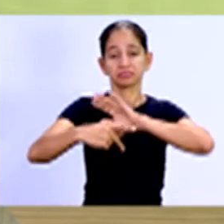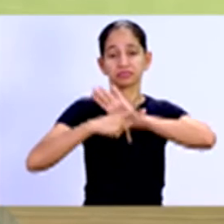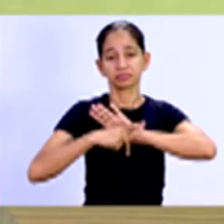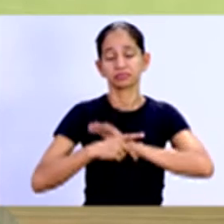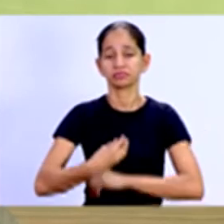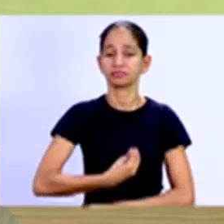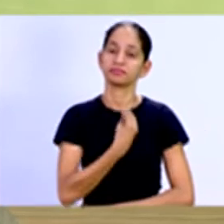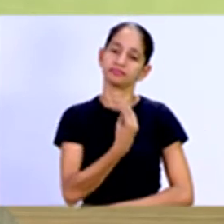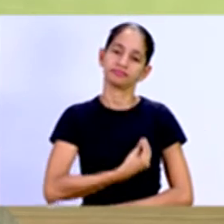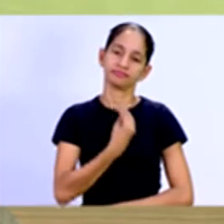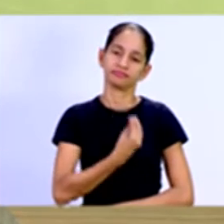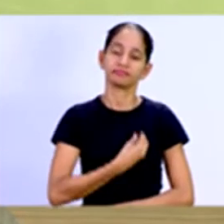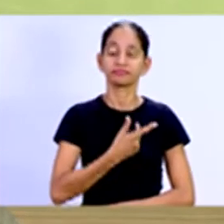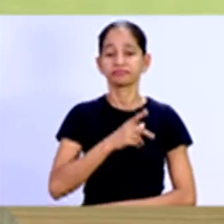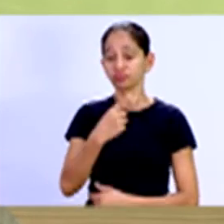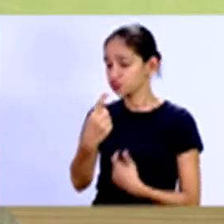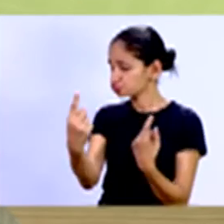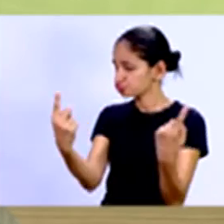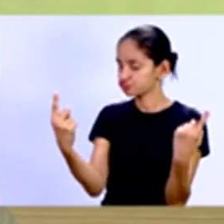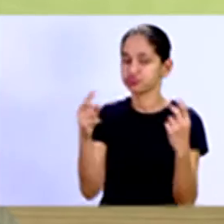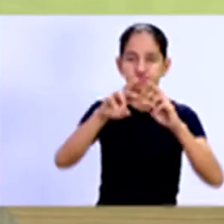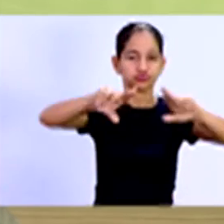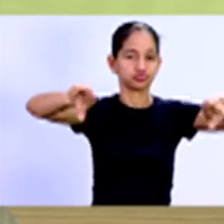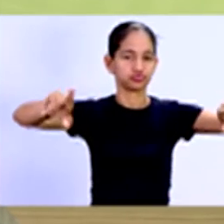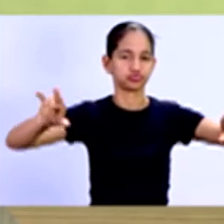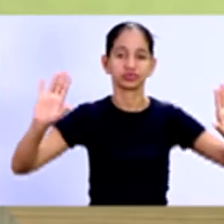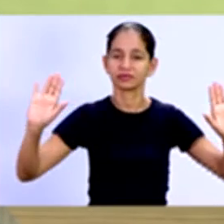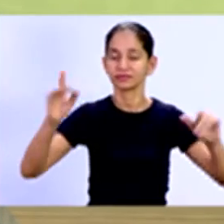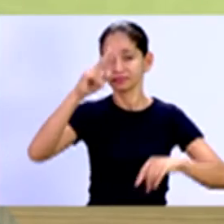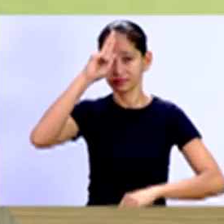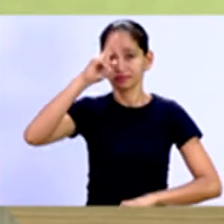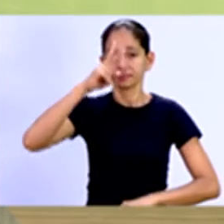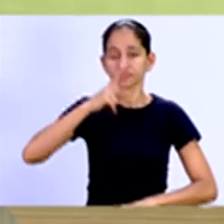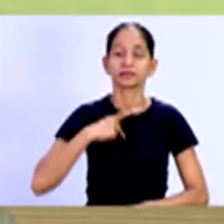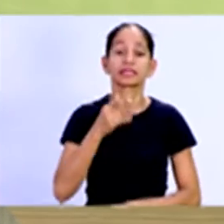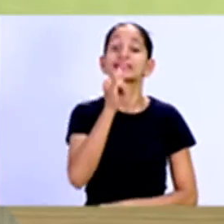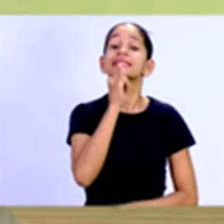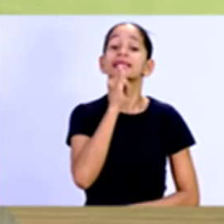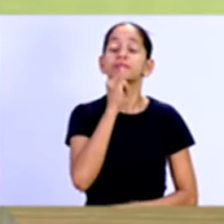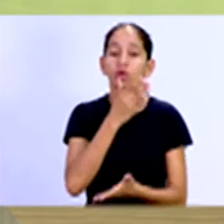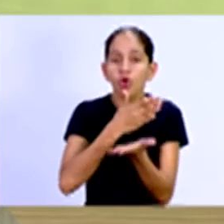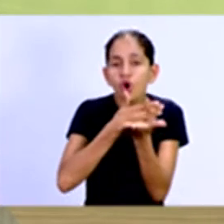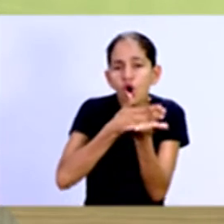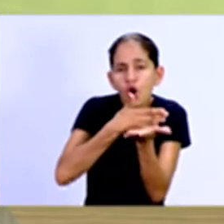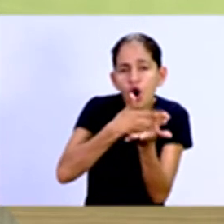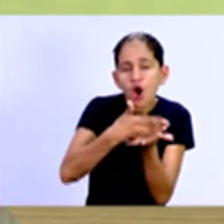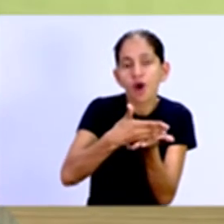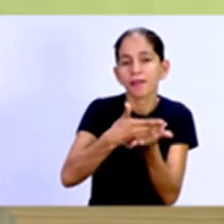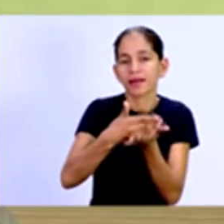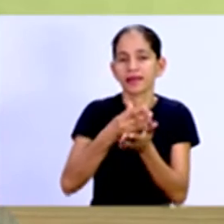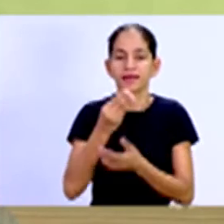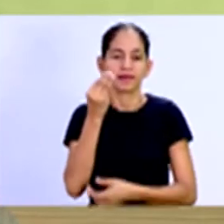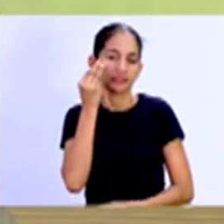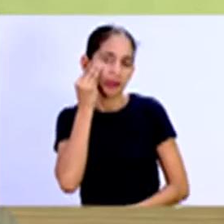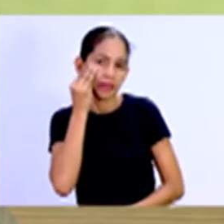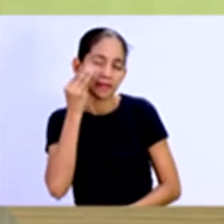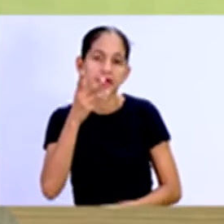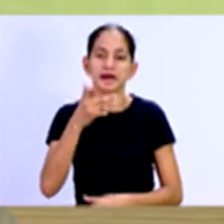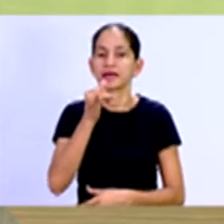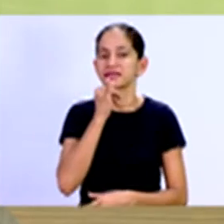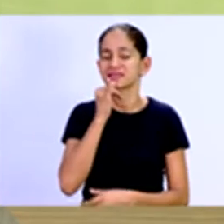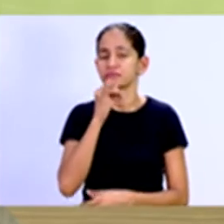seja, a partir do momento em que nós tentamos ter as nossas próprias ações, as nossas